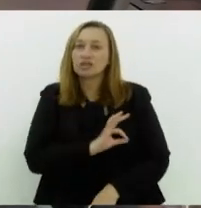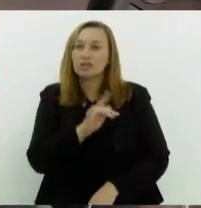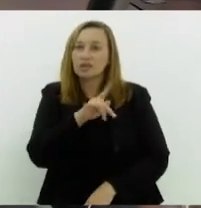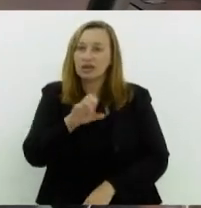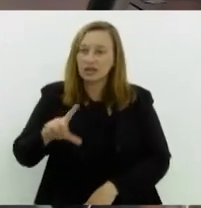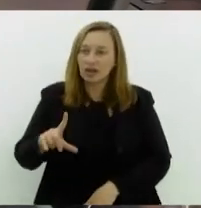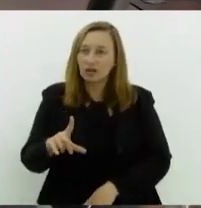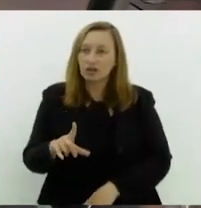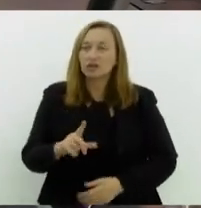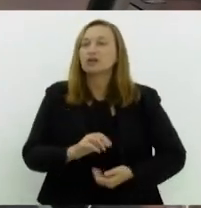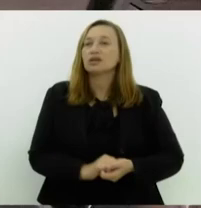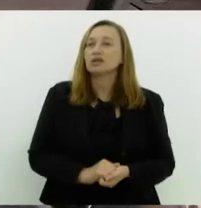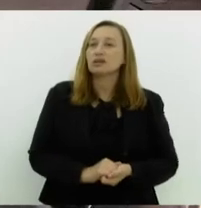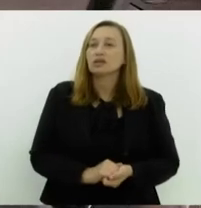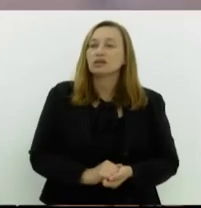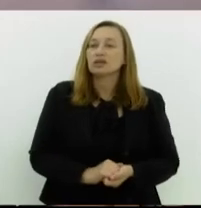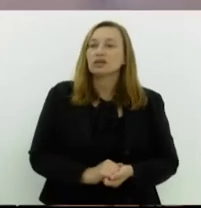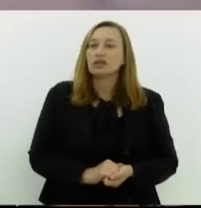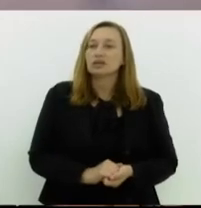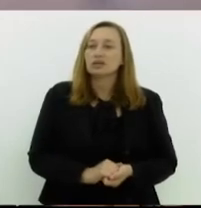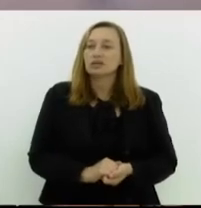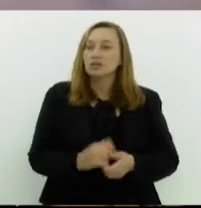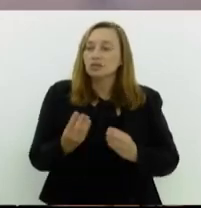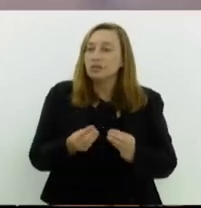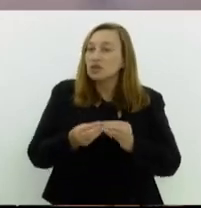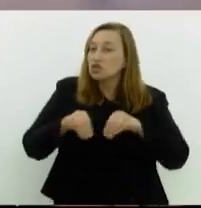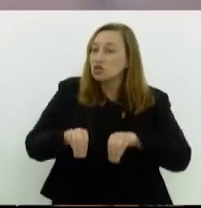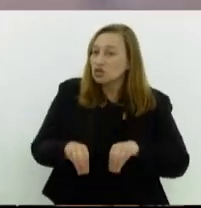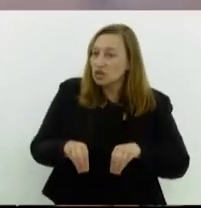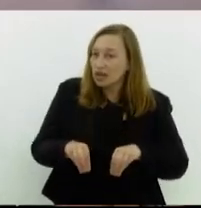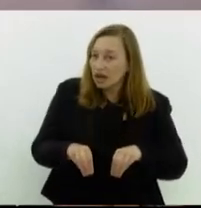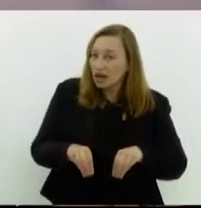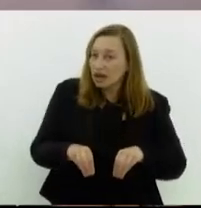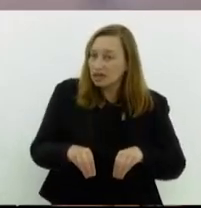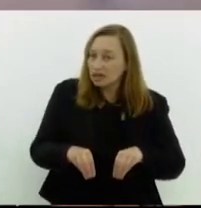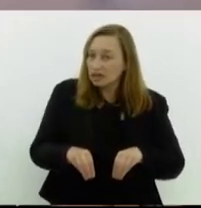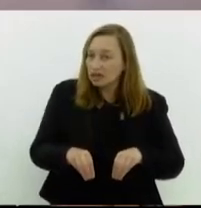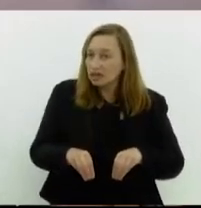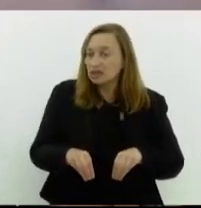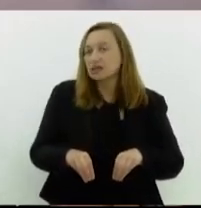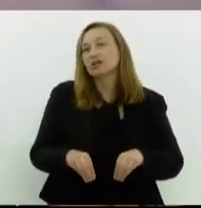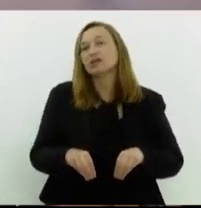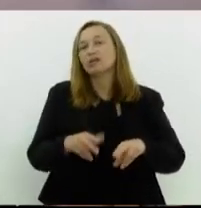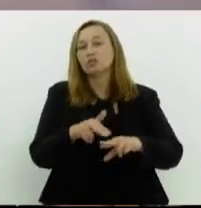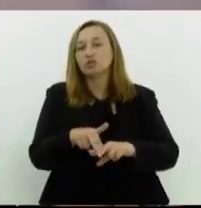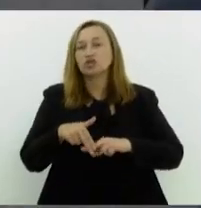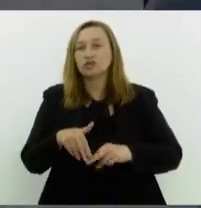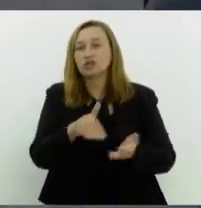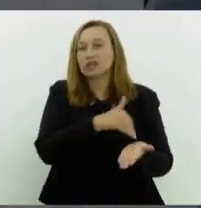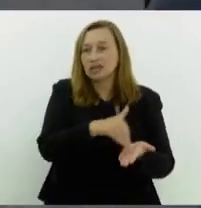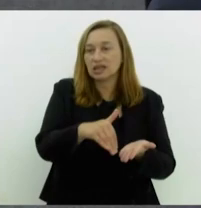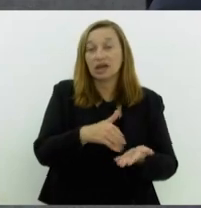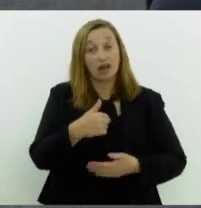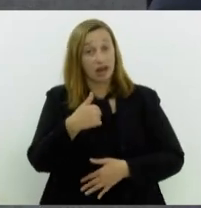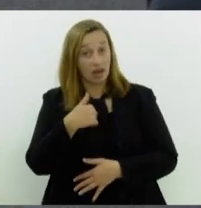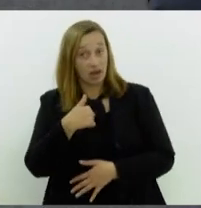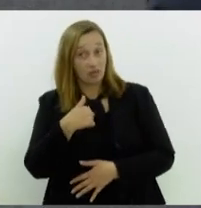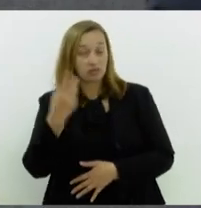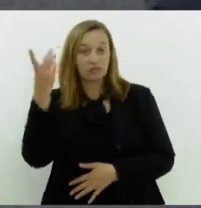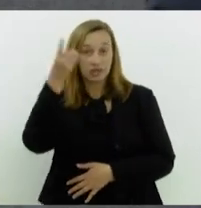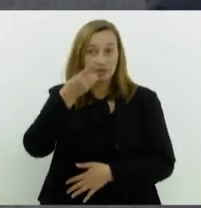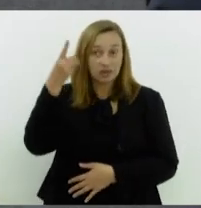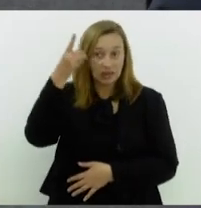têm sido vítimas de represálias infames e covardes por conta dessa secretária. Eu mesmo,